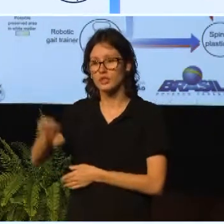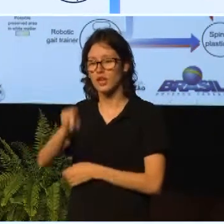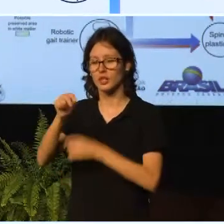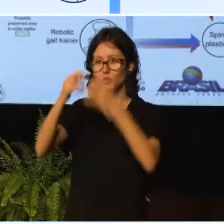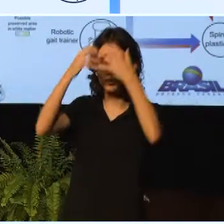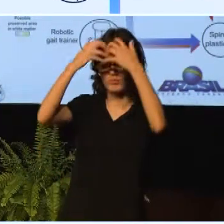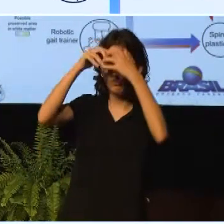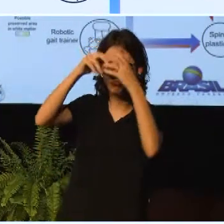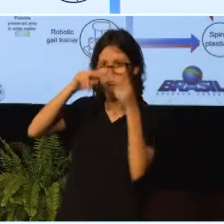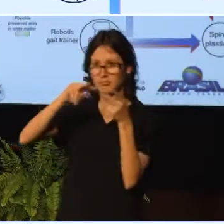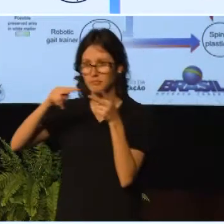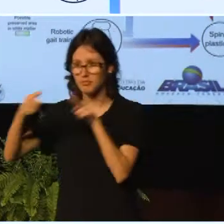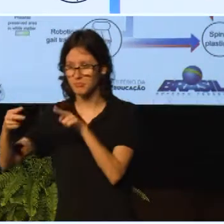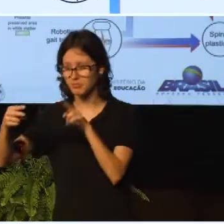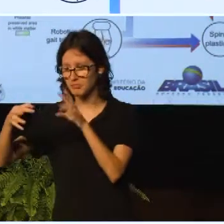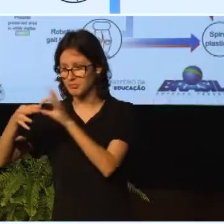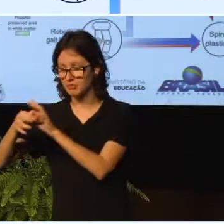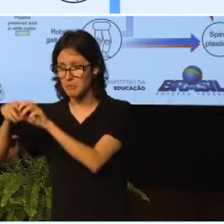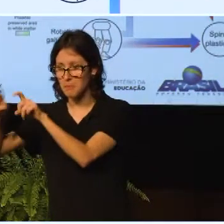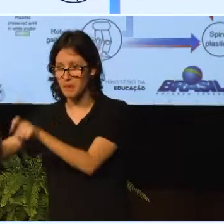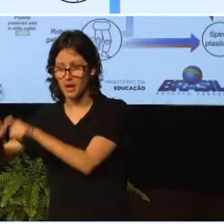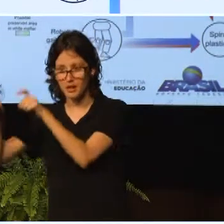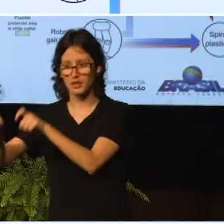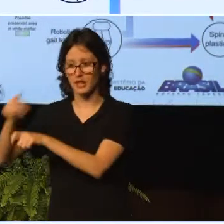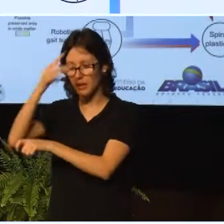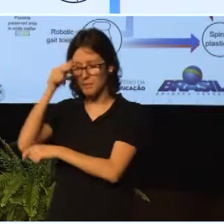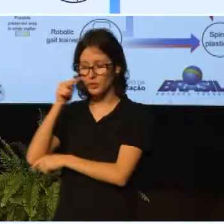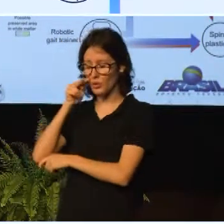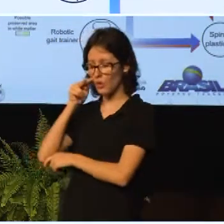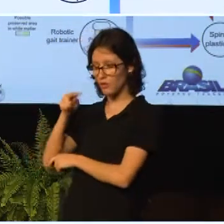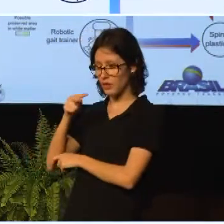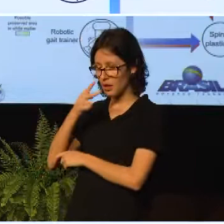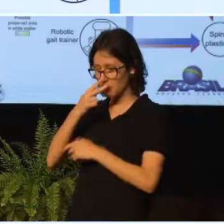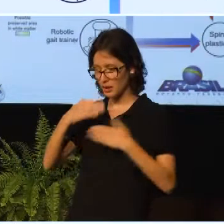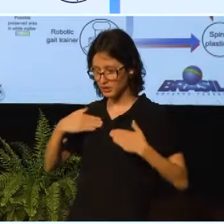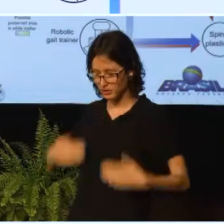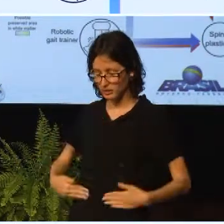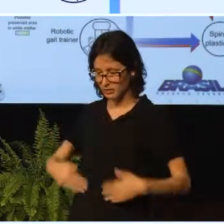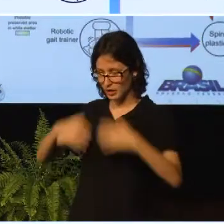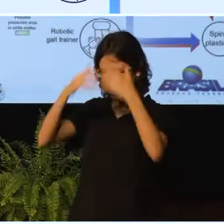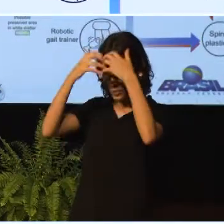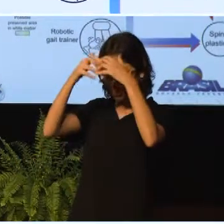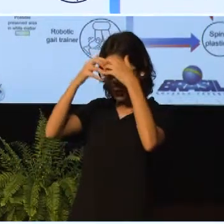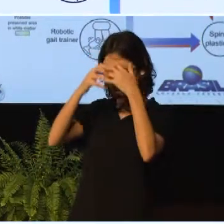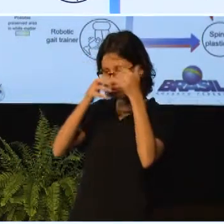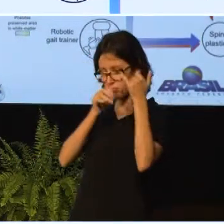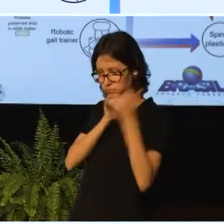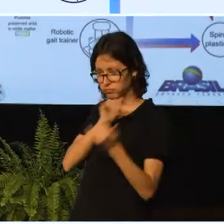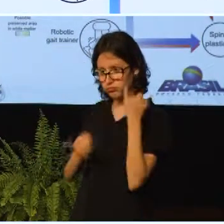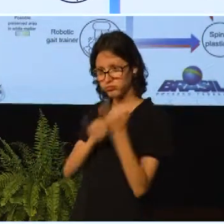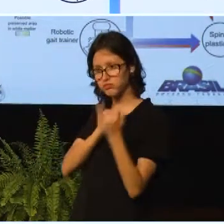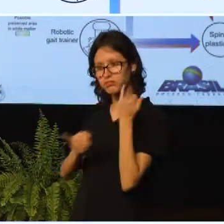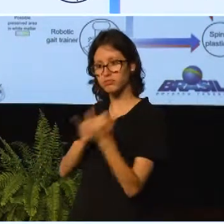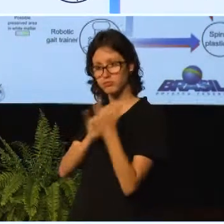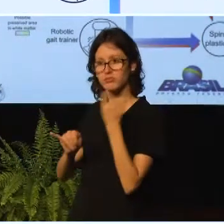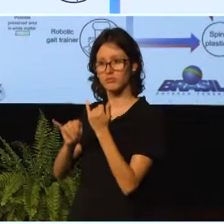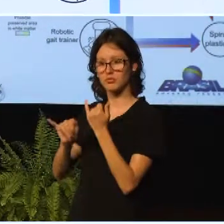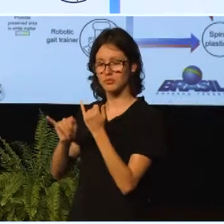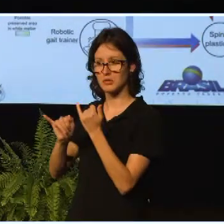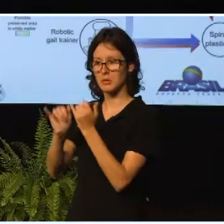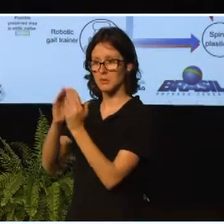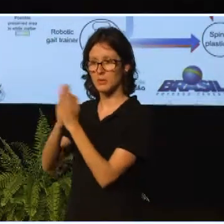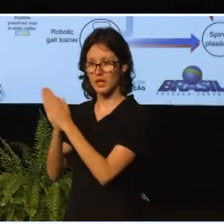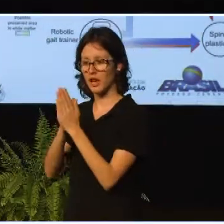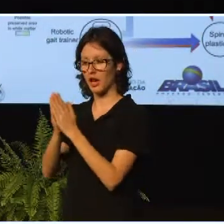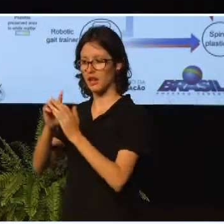interface cérebro-máquina, a pessoa vê a parte do corpo dele, o cérebro manda informação para aquele